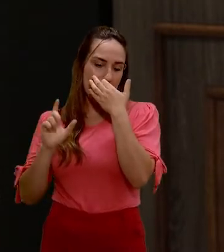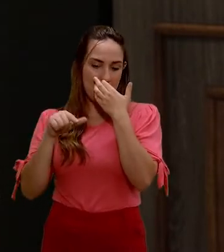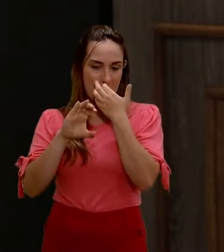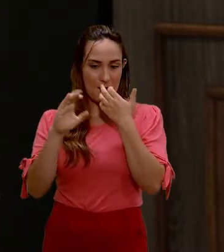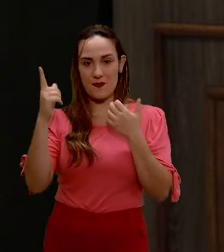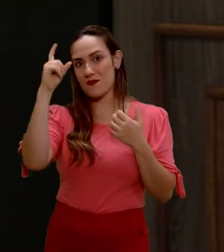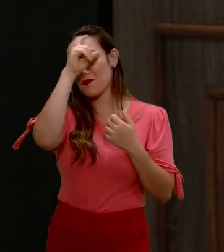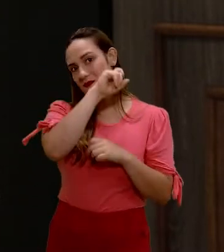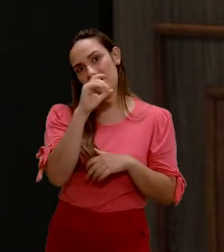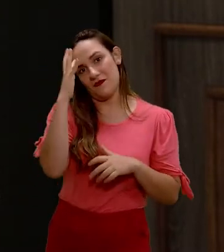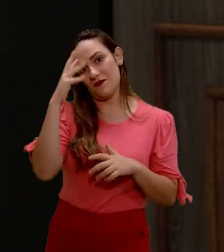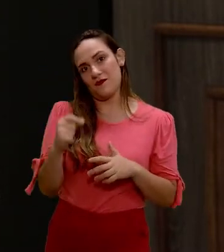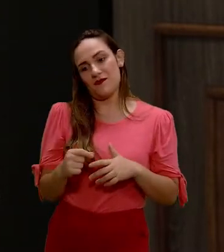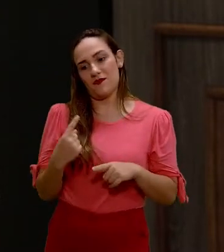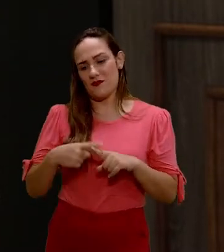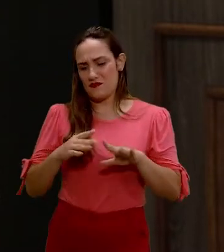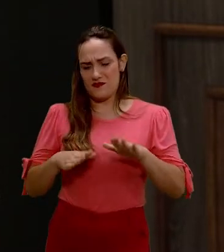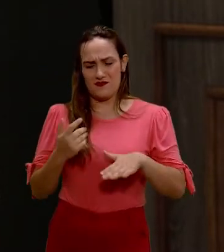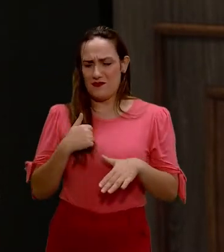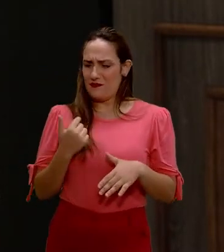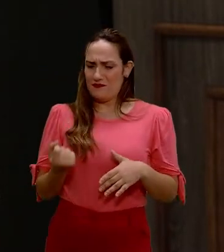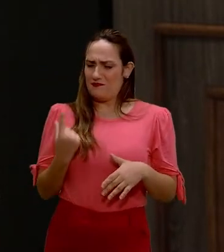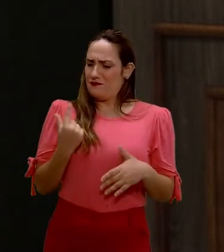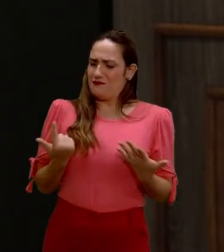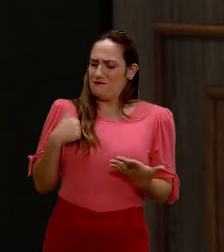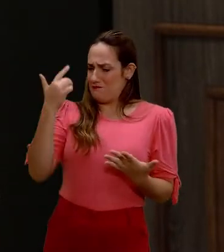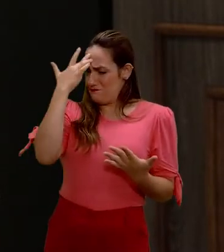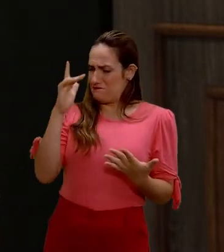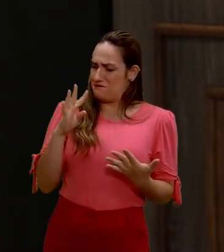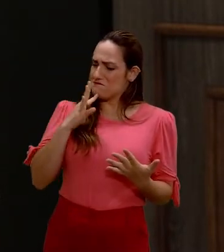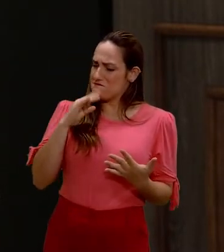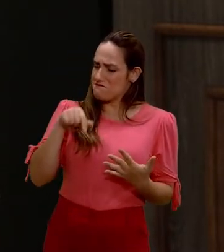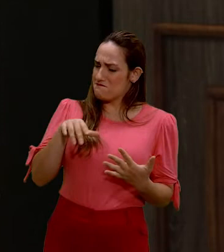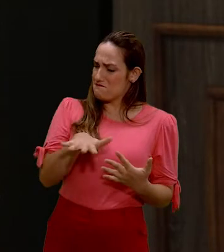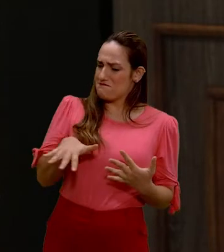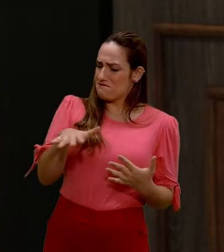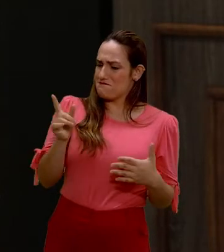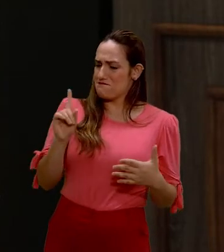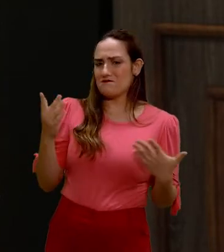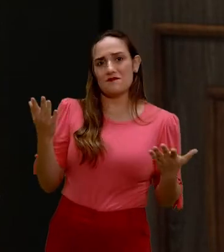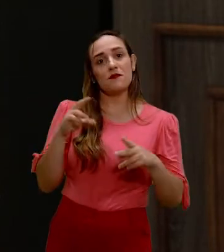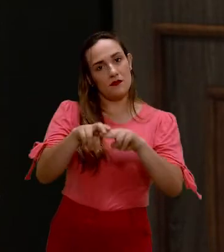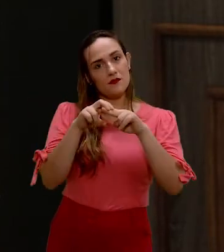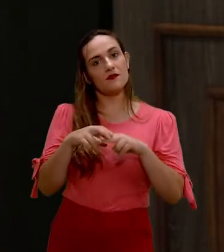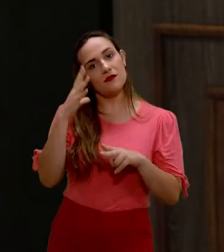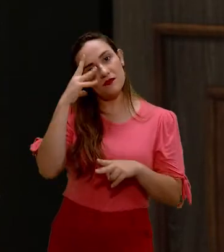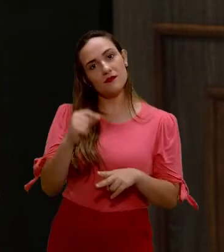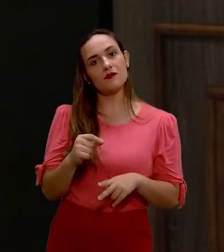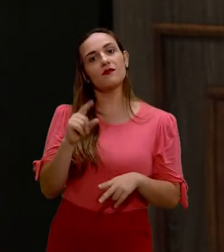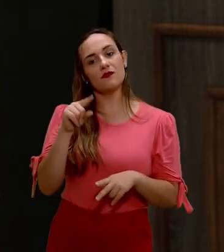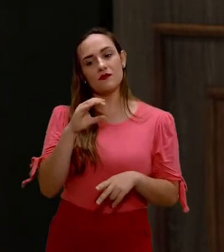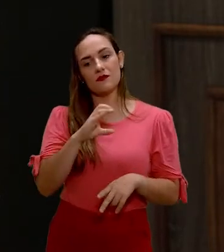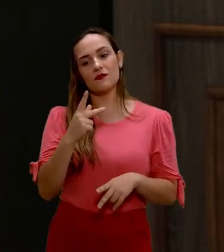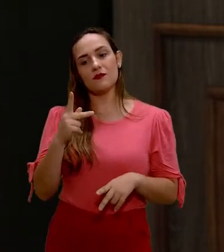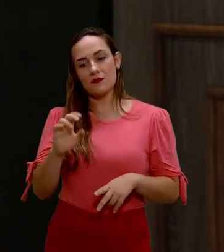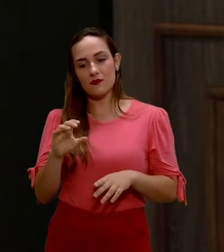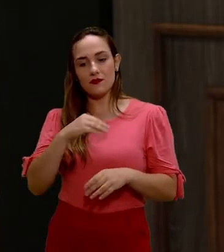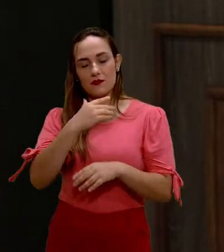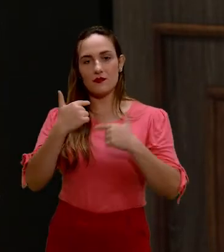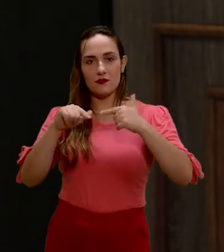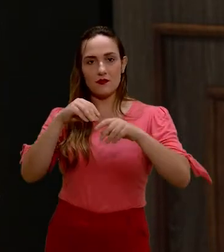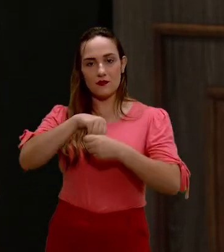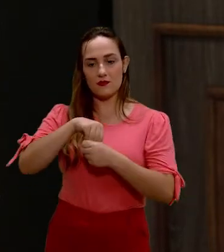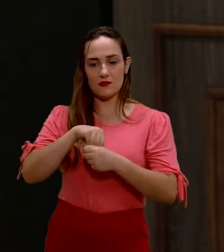tem dificuldade de resolver aquilo porque não está acostumado. Né? Então, é isso. Então a gente coloca tudo junto,